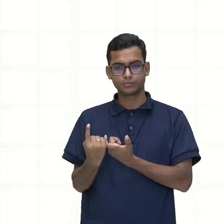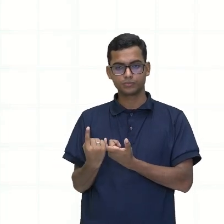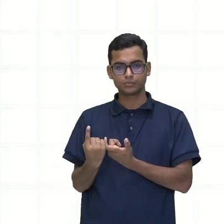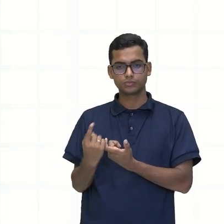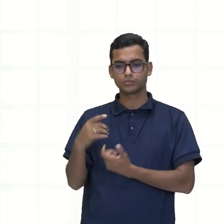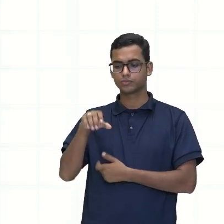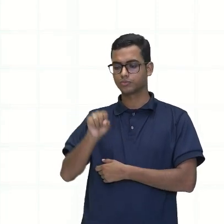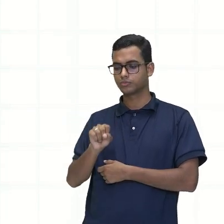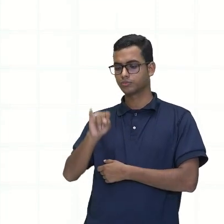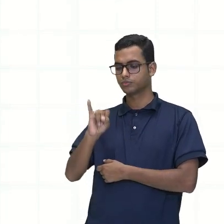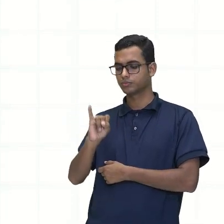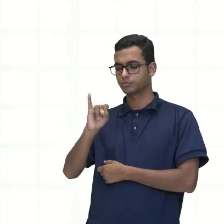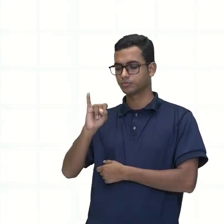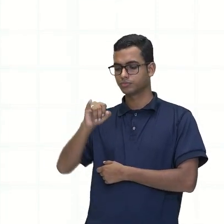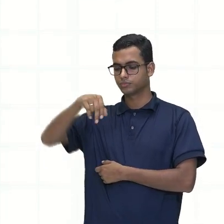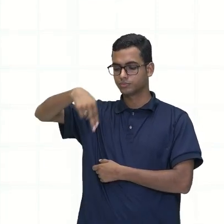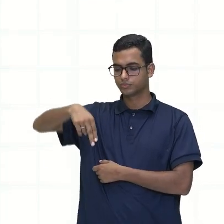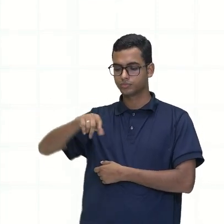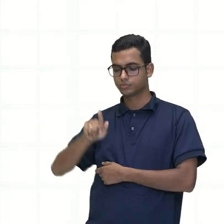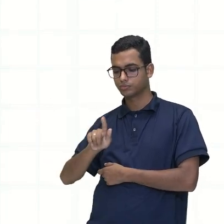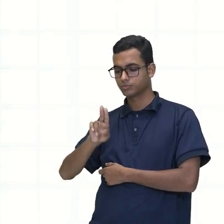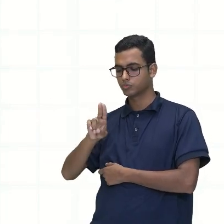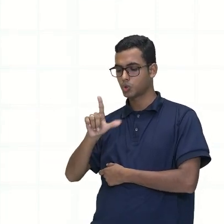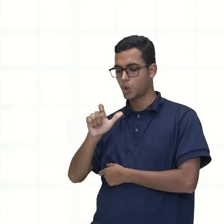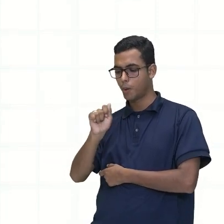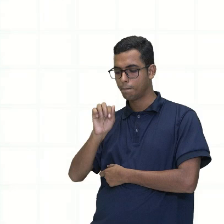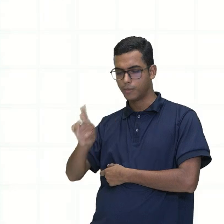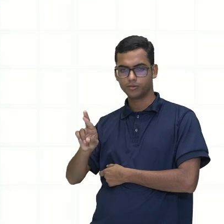quais são? Primeiro, me,